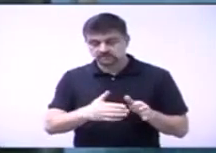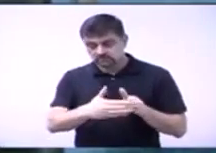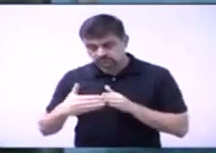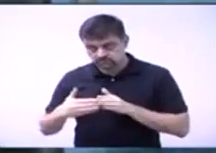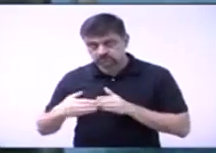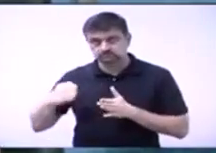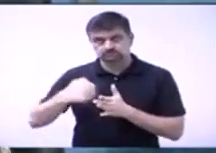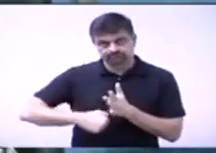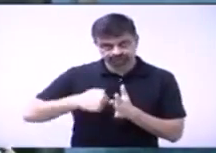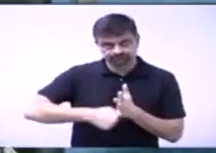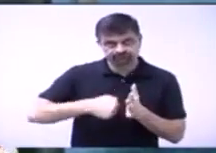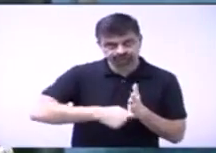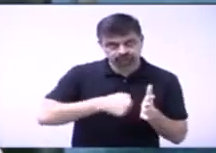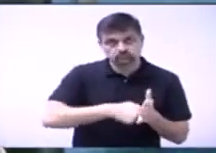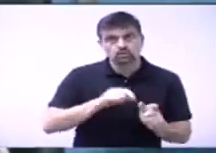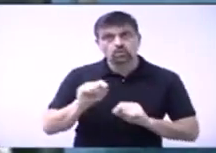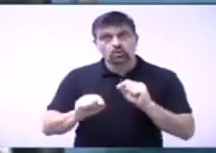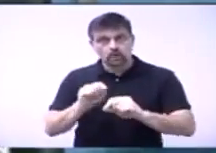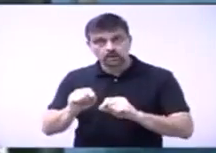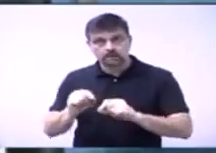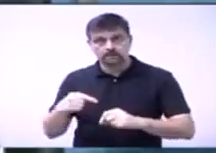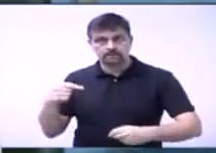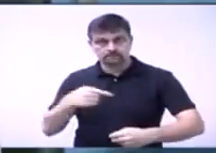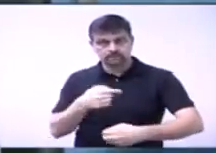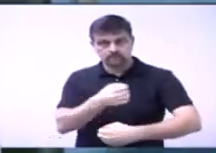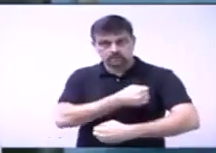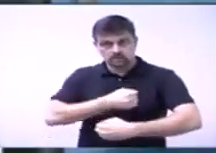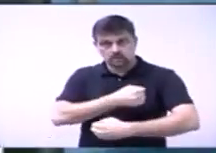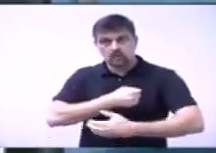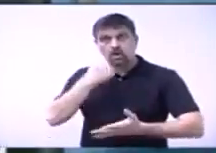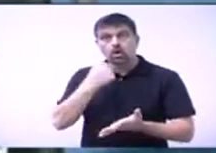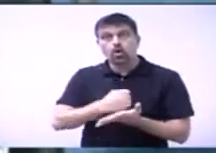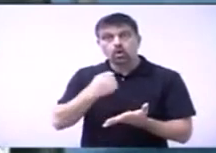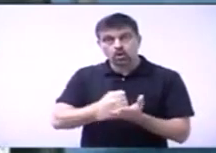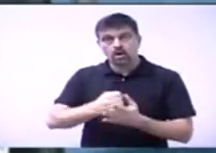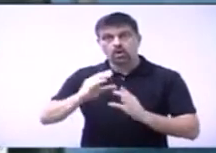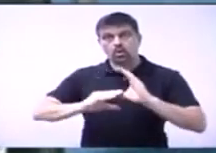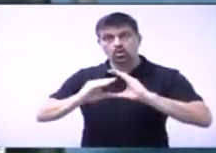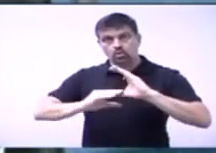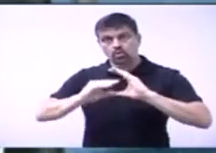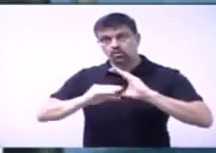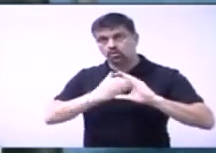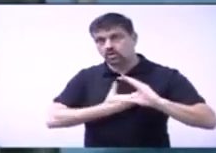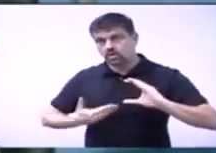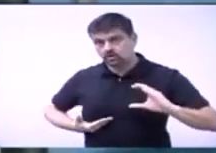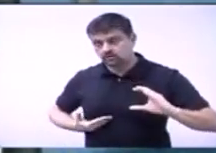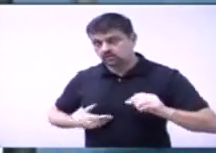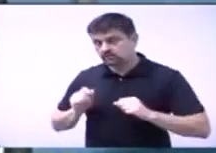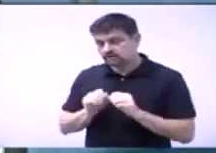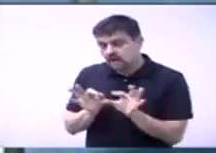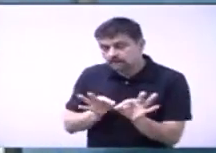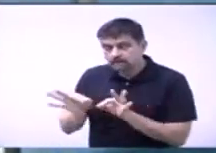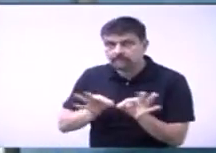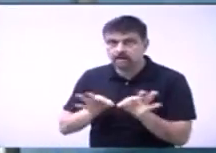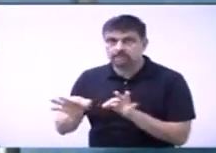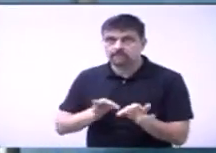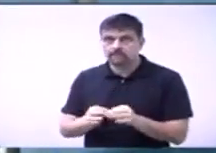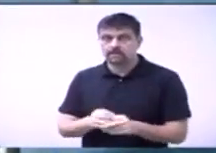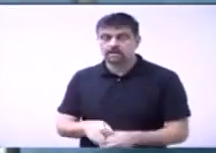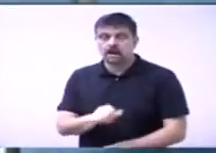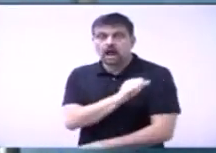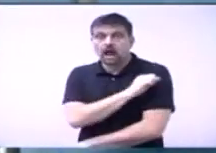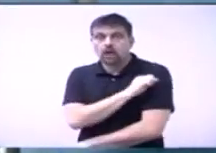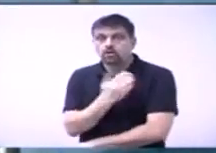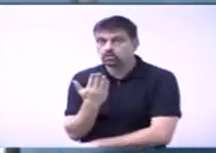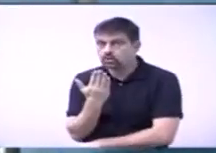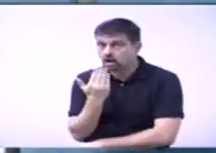que eles estão fazendo, de que eles foram contratados por concurso para fazer a merenda do aluno. E